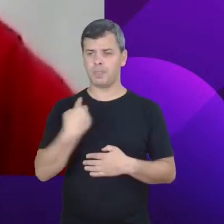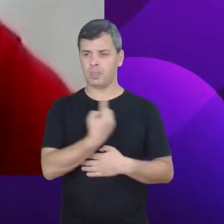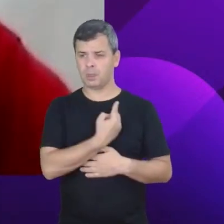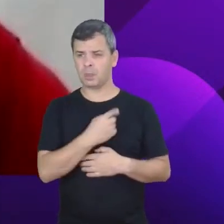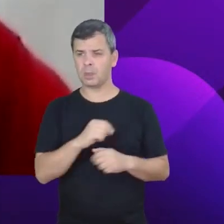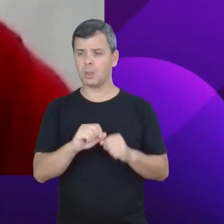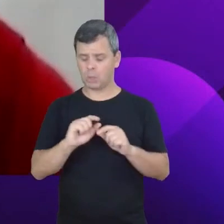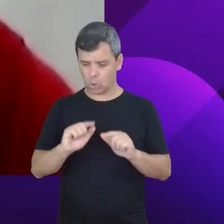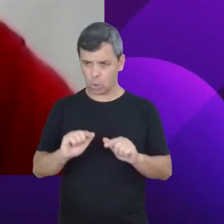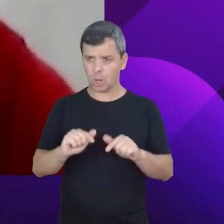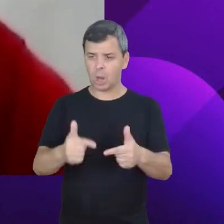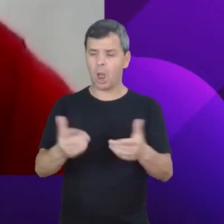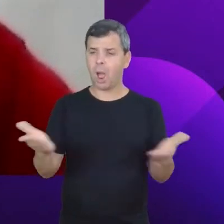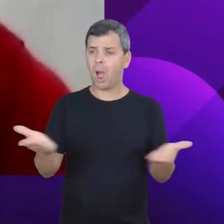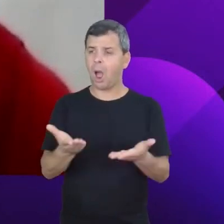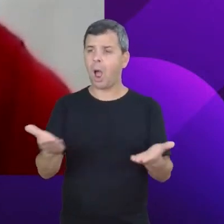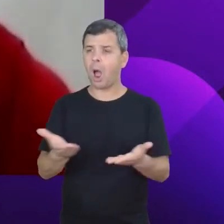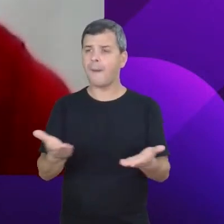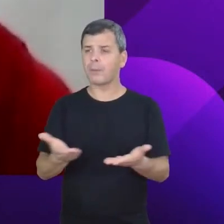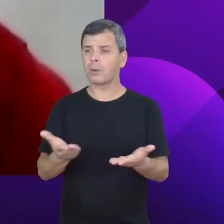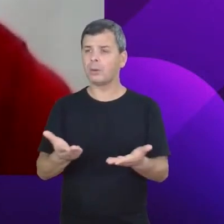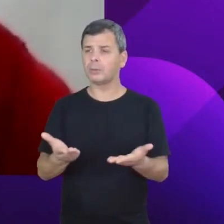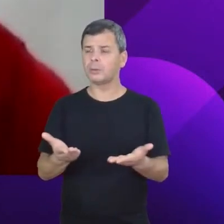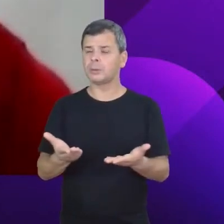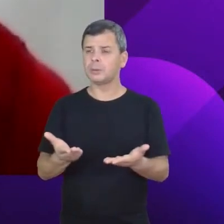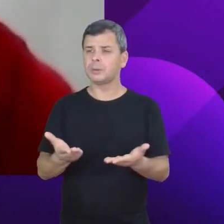está enfrentando agora, né,